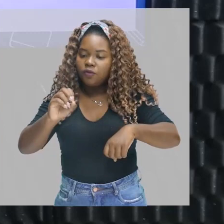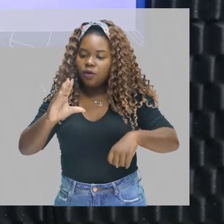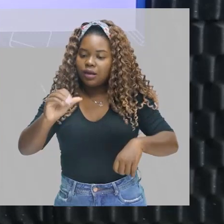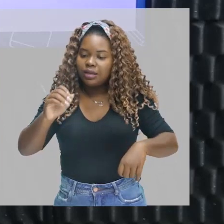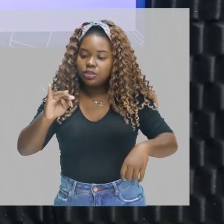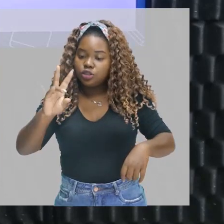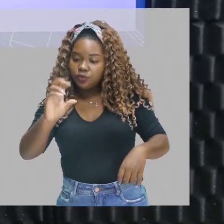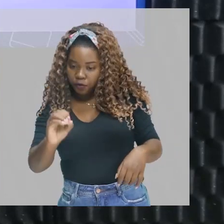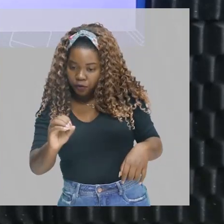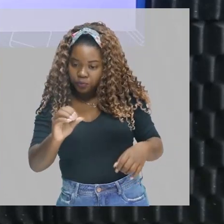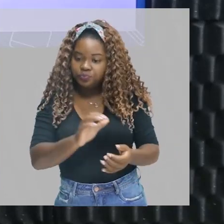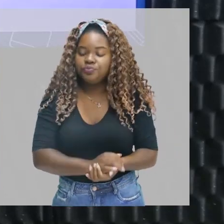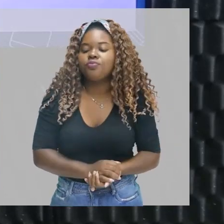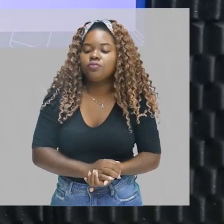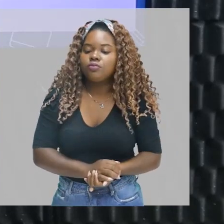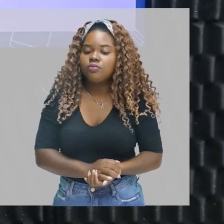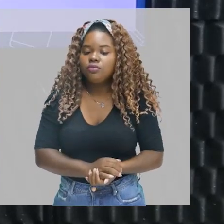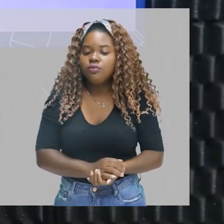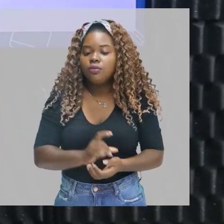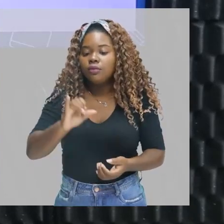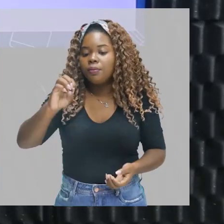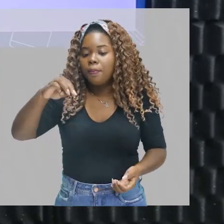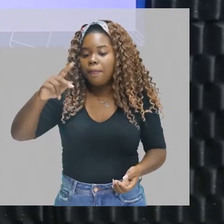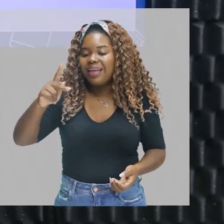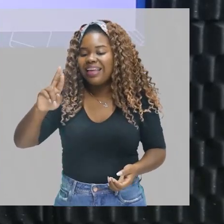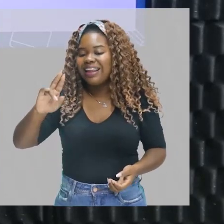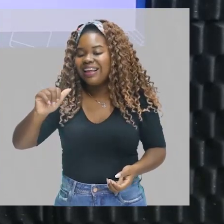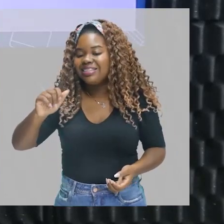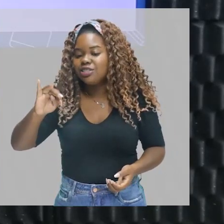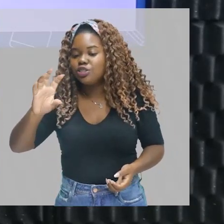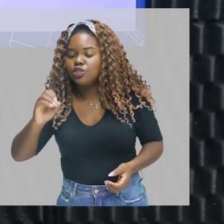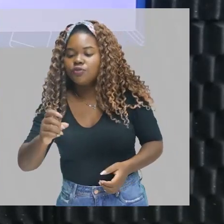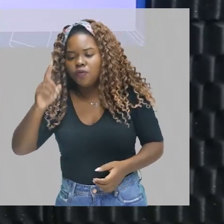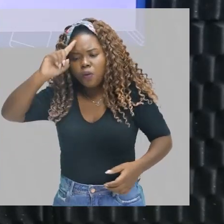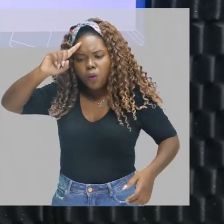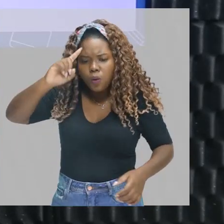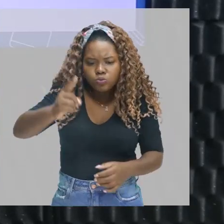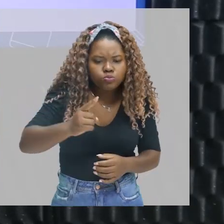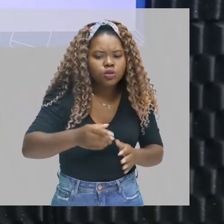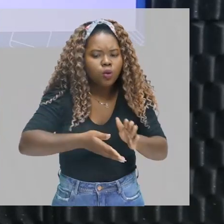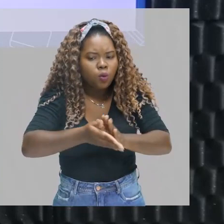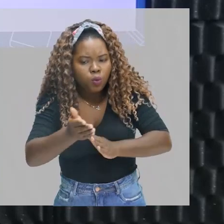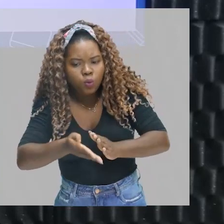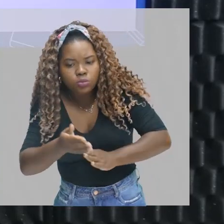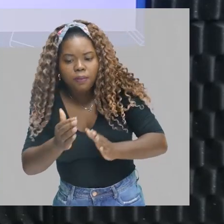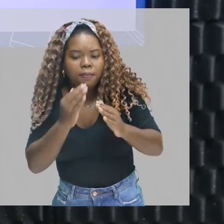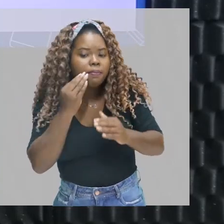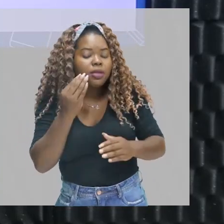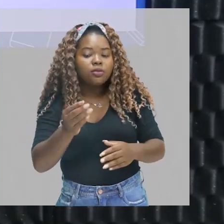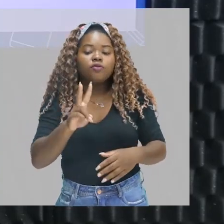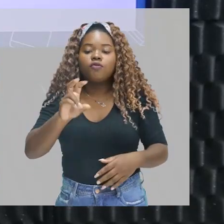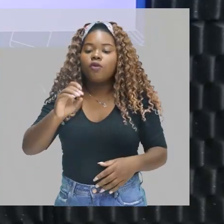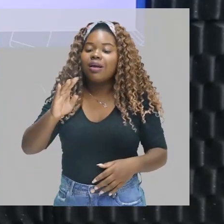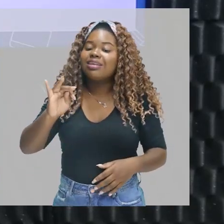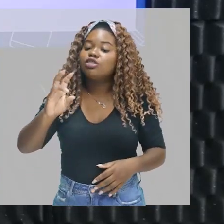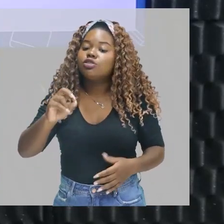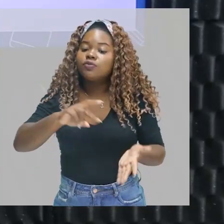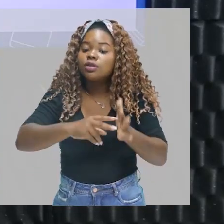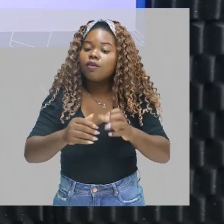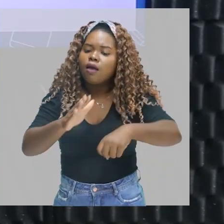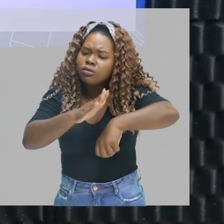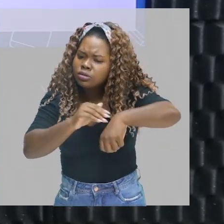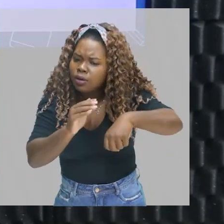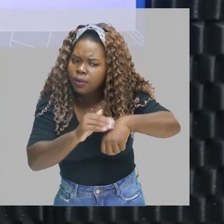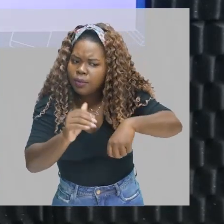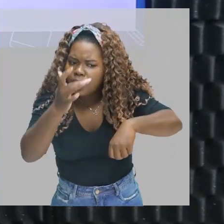no imperativo que vão dar o quê? Ordem, conselho, pedido. E o vocativo que é para fazer o chamamento, né,